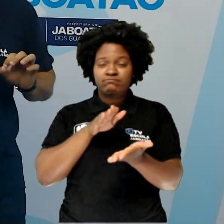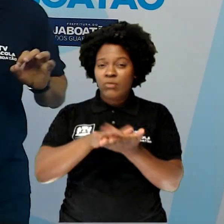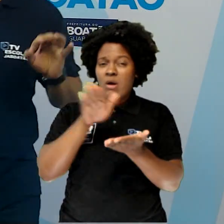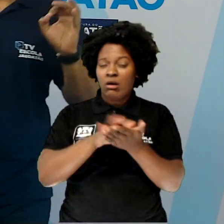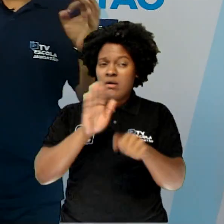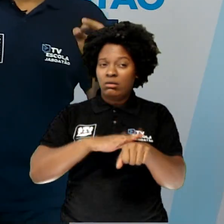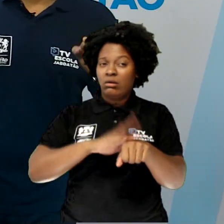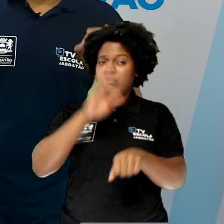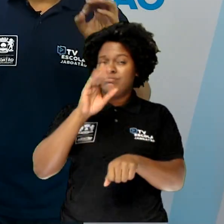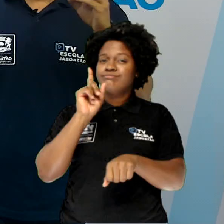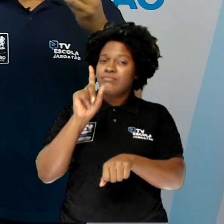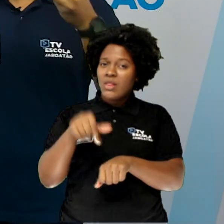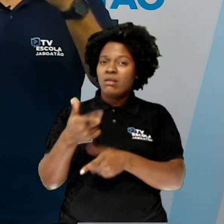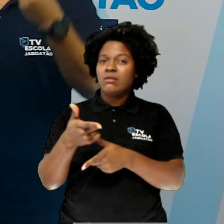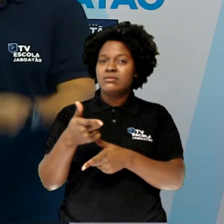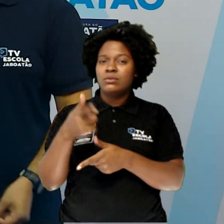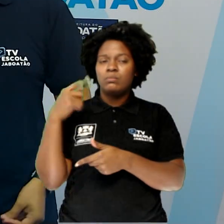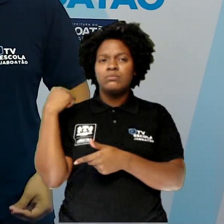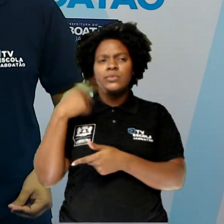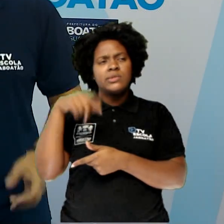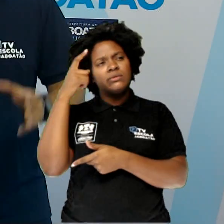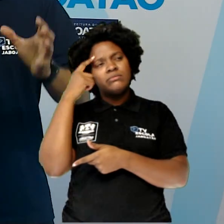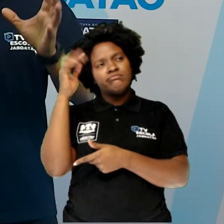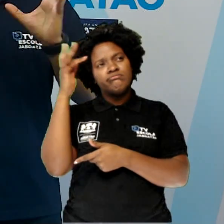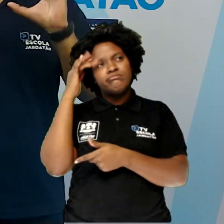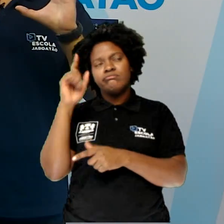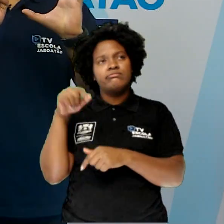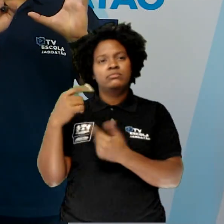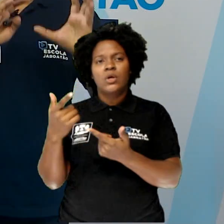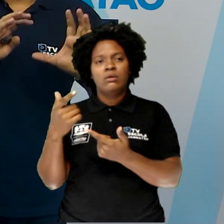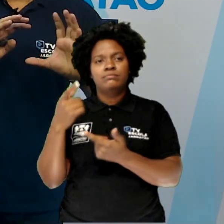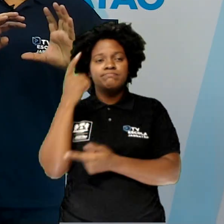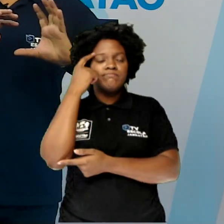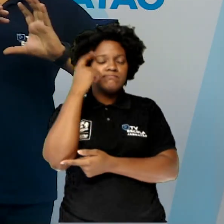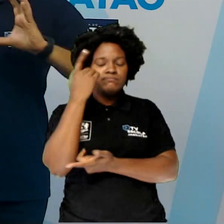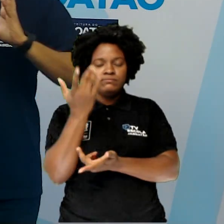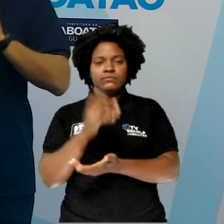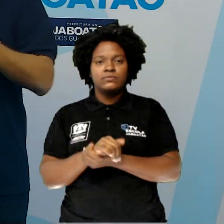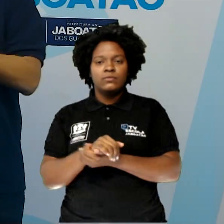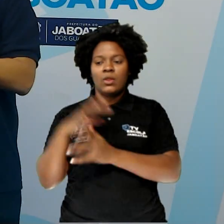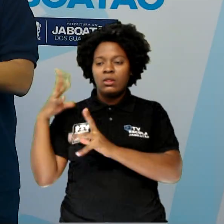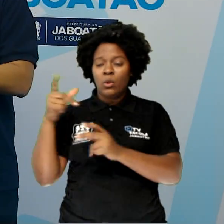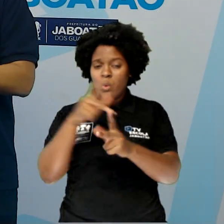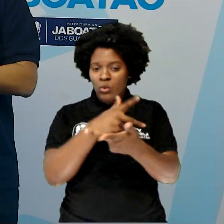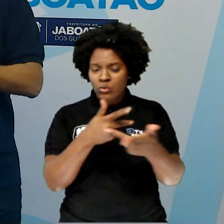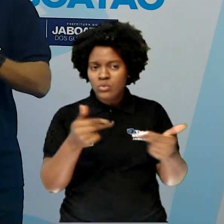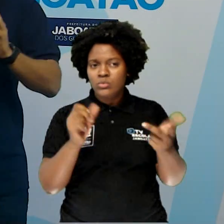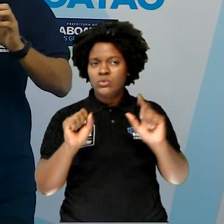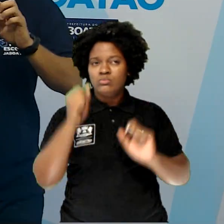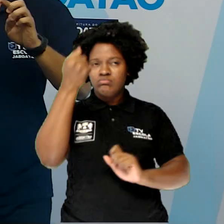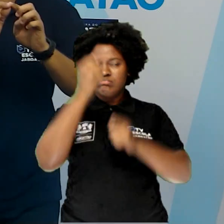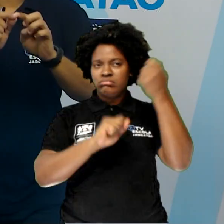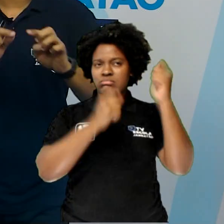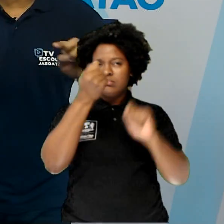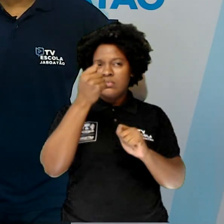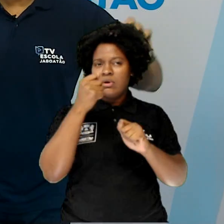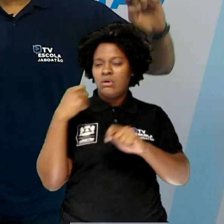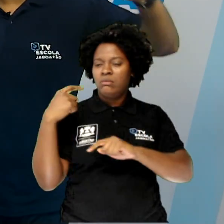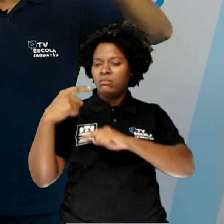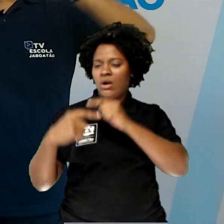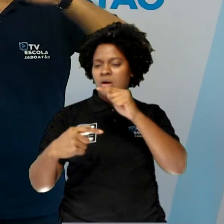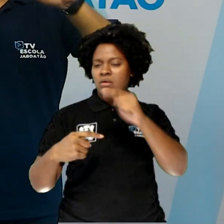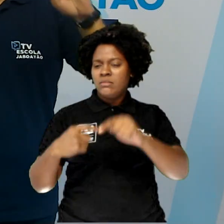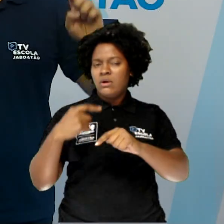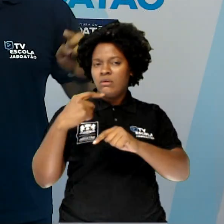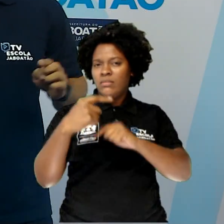gente precisa refletir. Em que sentido? Vamos imaginar, todo produto industrial, ele passa por uma